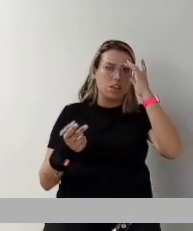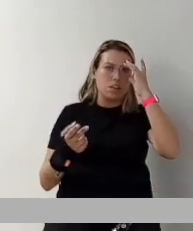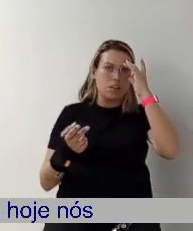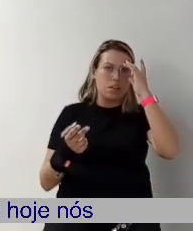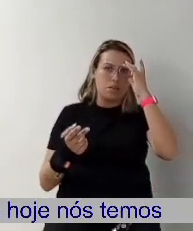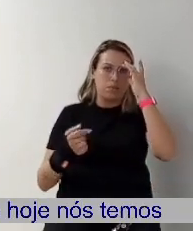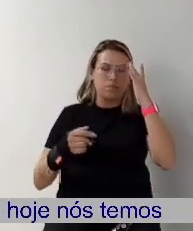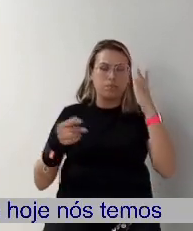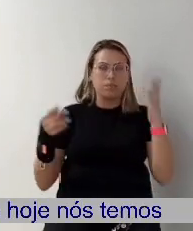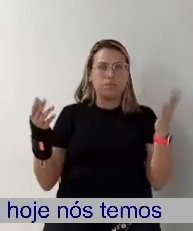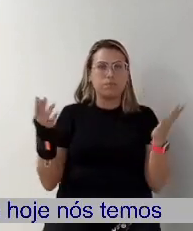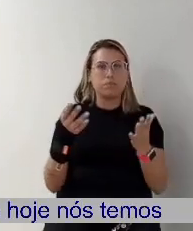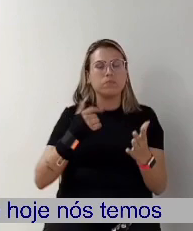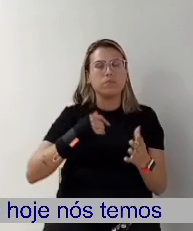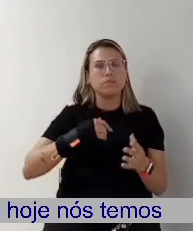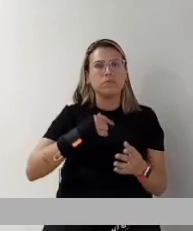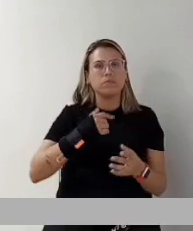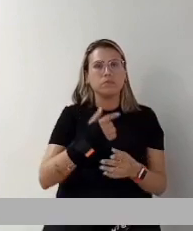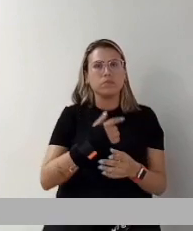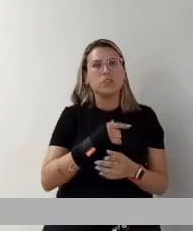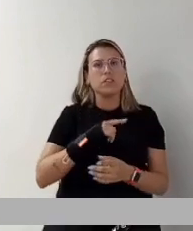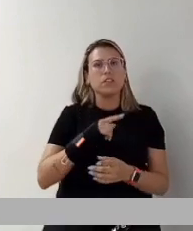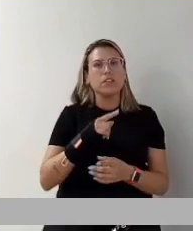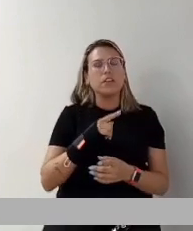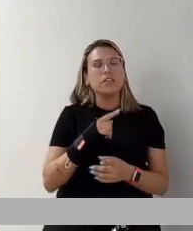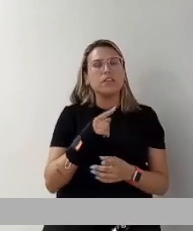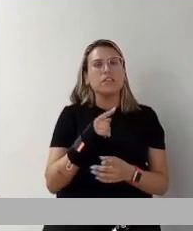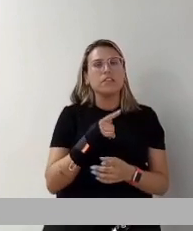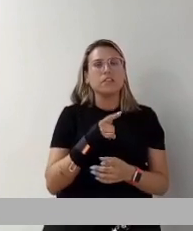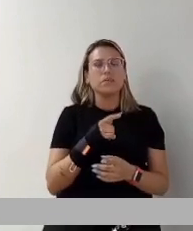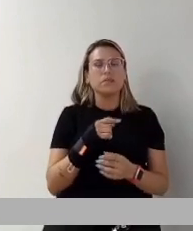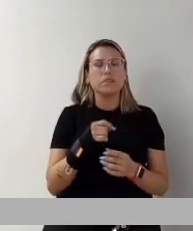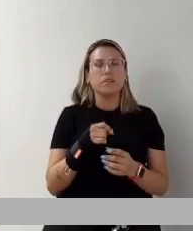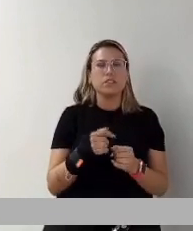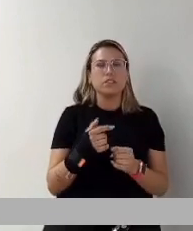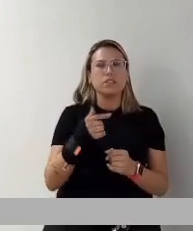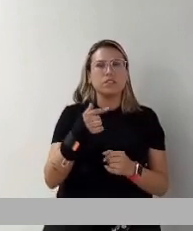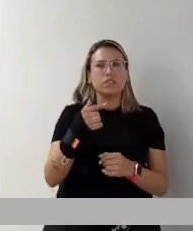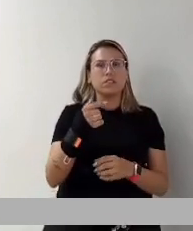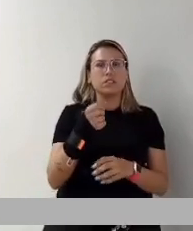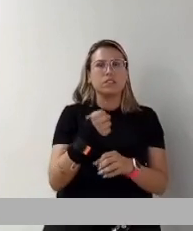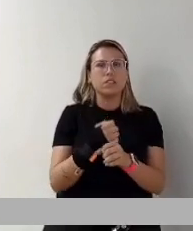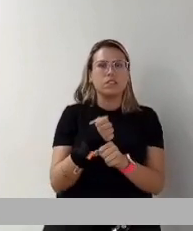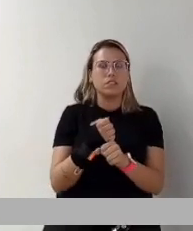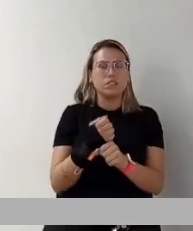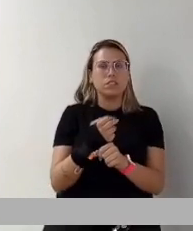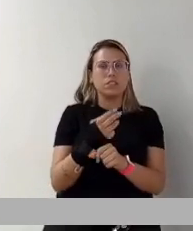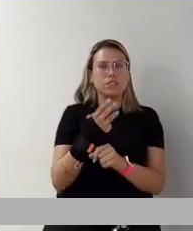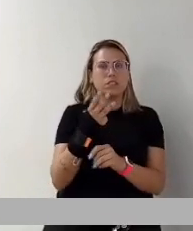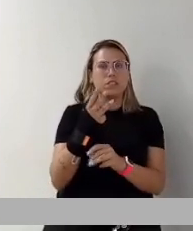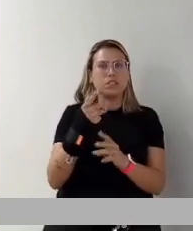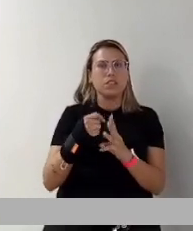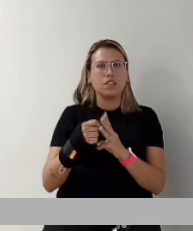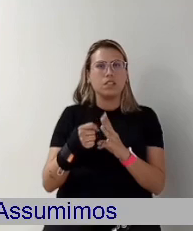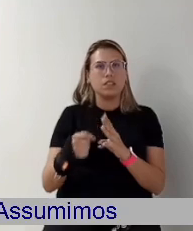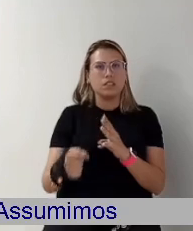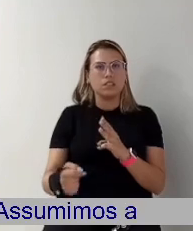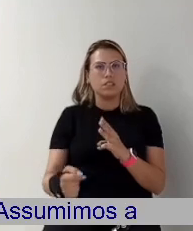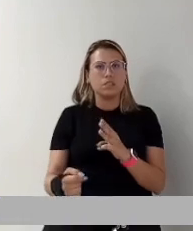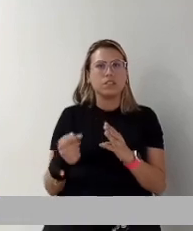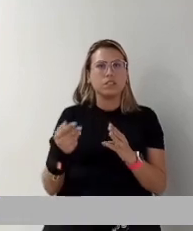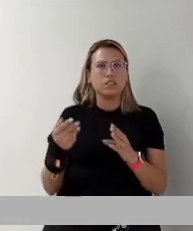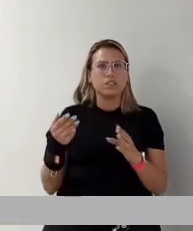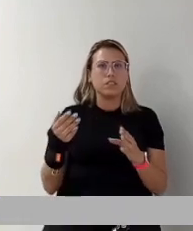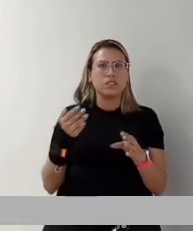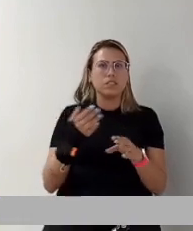temos Eh vamos fazer eh 7 anos e e 3 meses que nós Assumimos a Secretaria de Meio